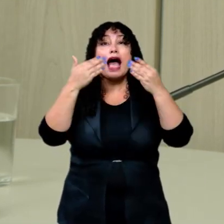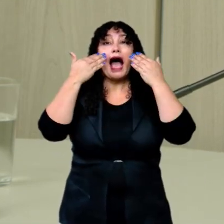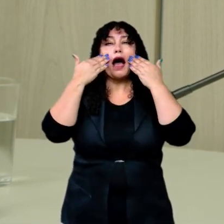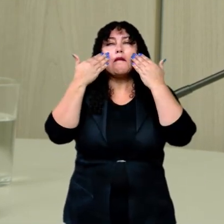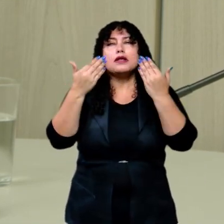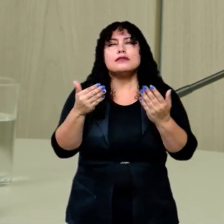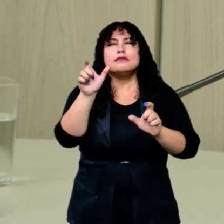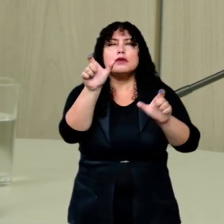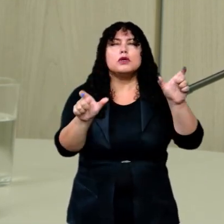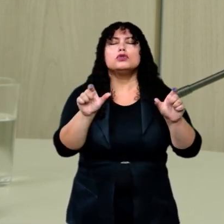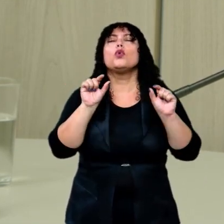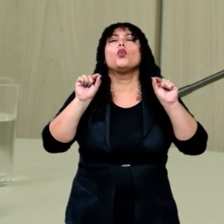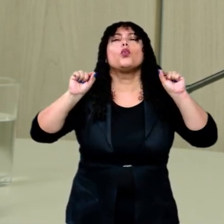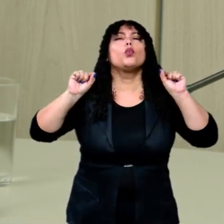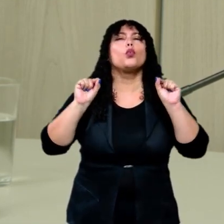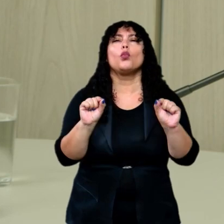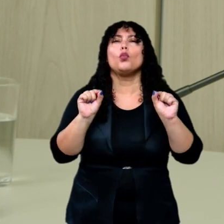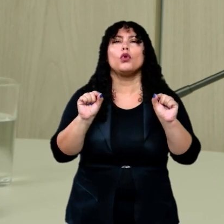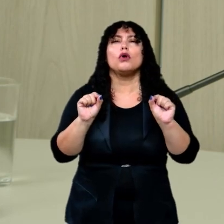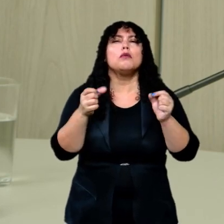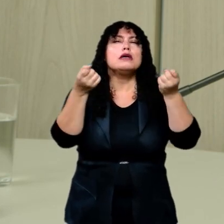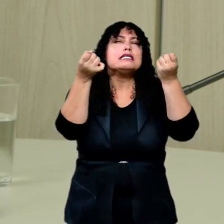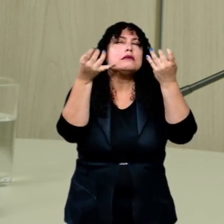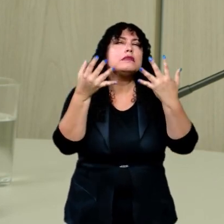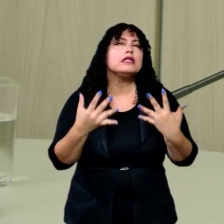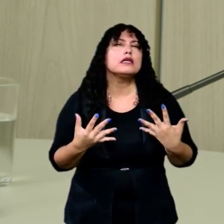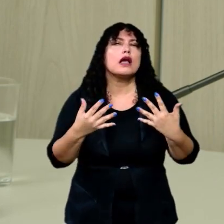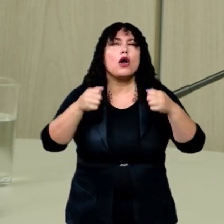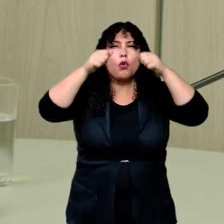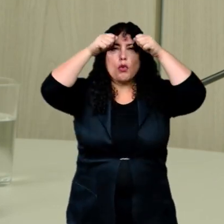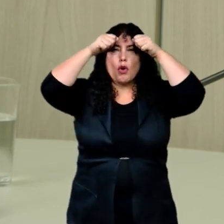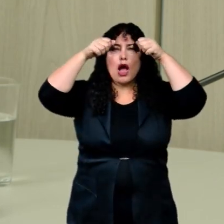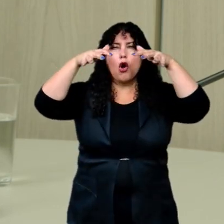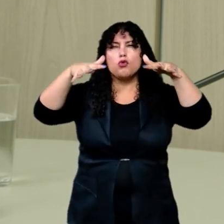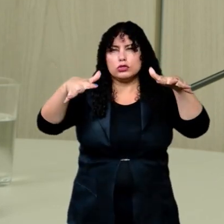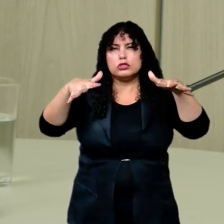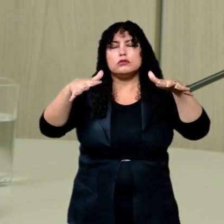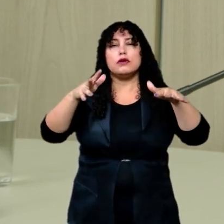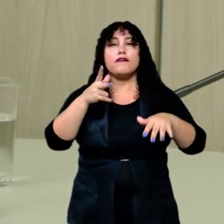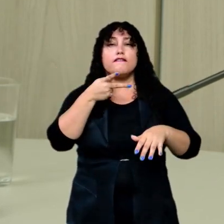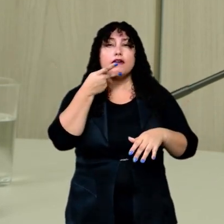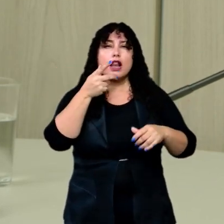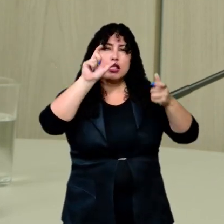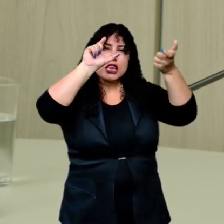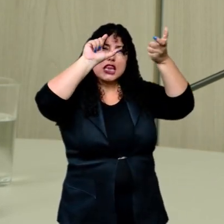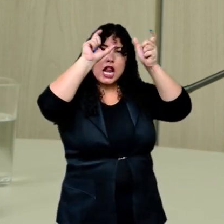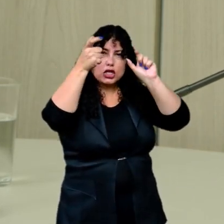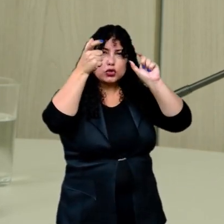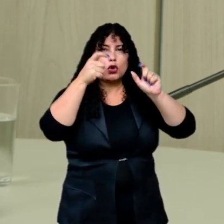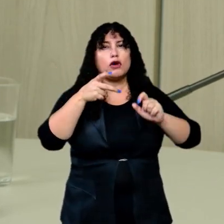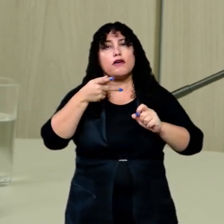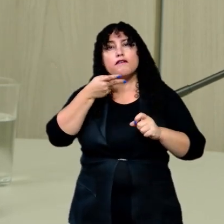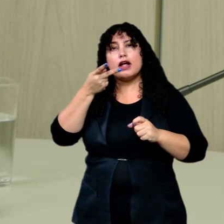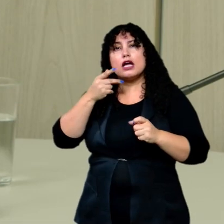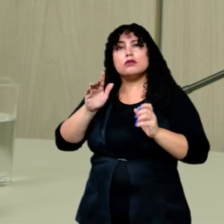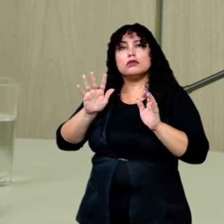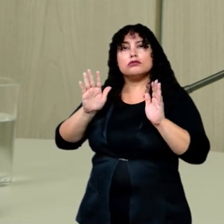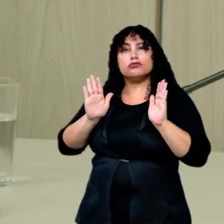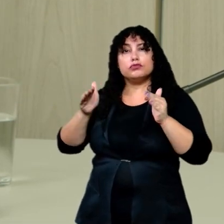apresentasse para as pessoas como a gente pode definir o autismo, né? Que falamos em transtorno, falamos em